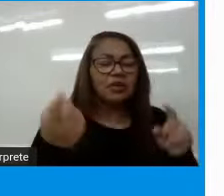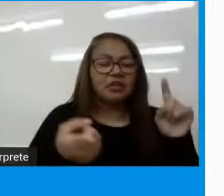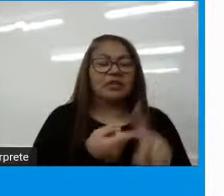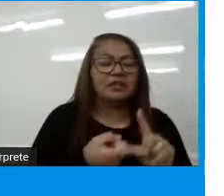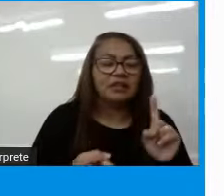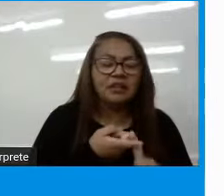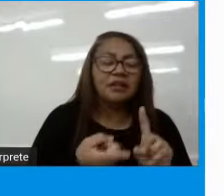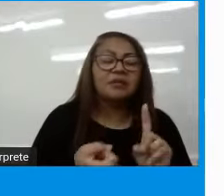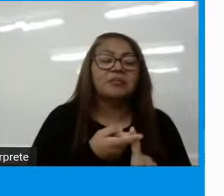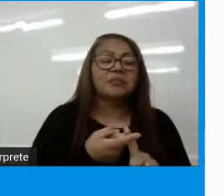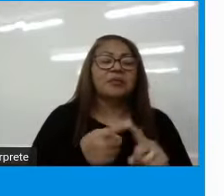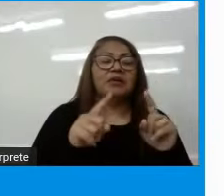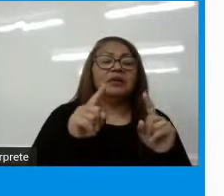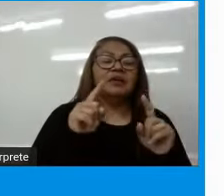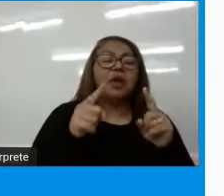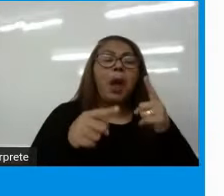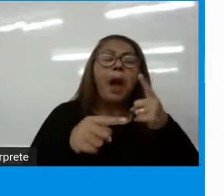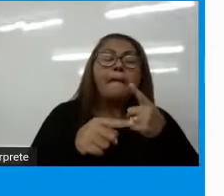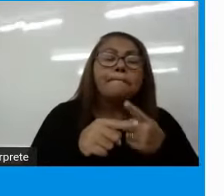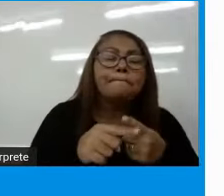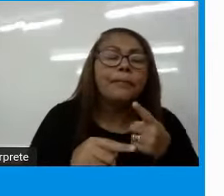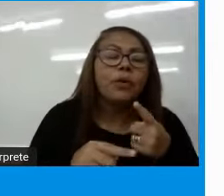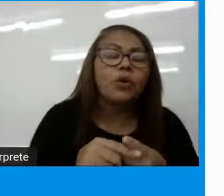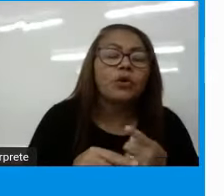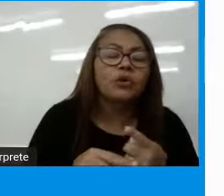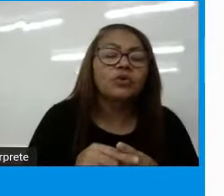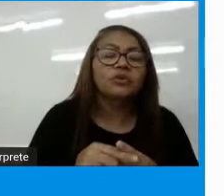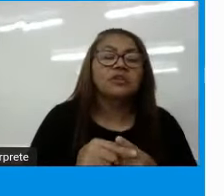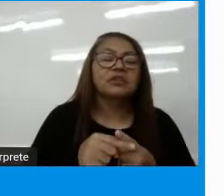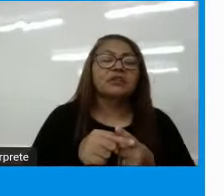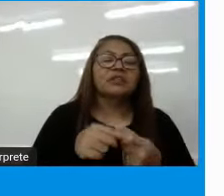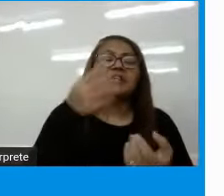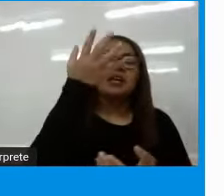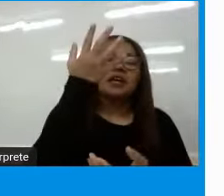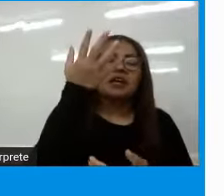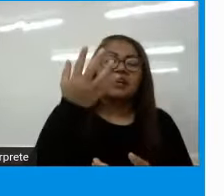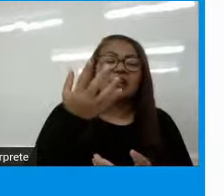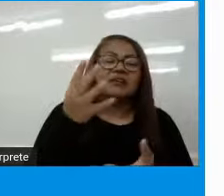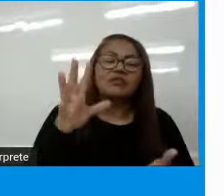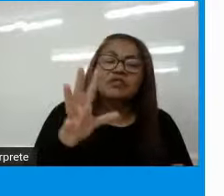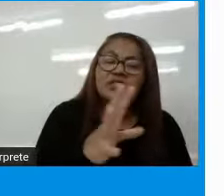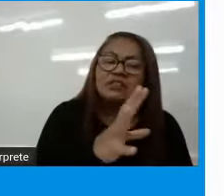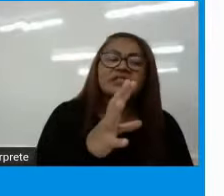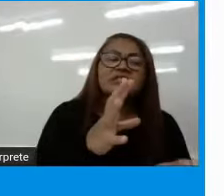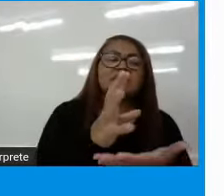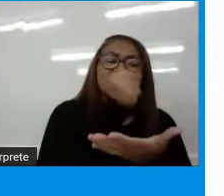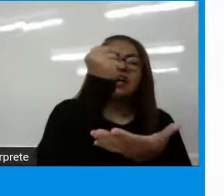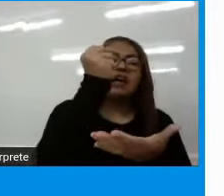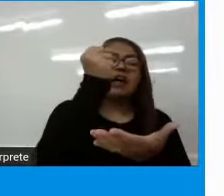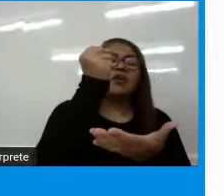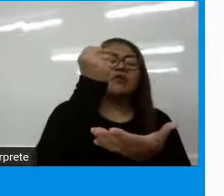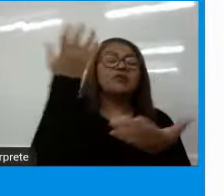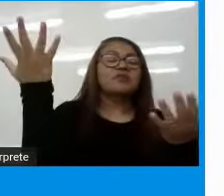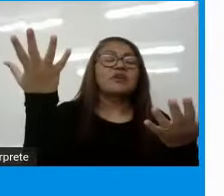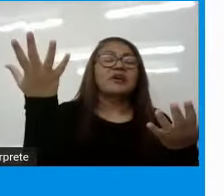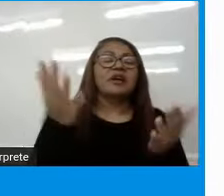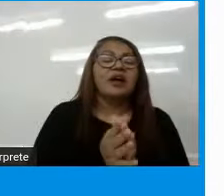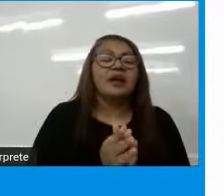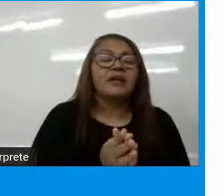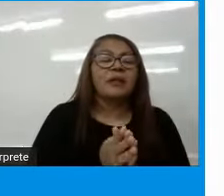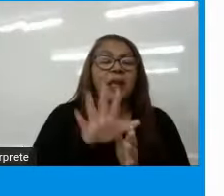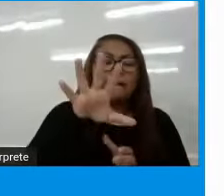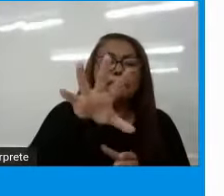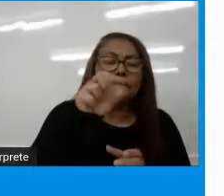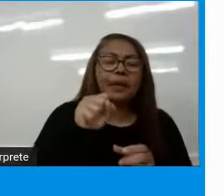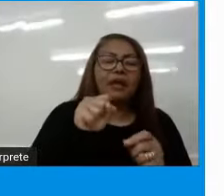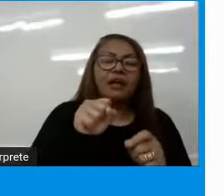o seu vídeo vai ficar sempre lá. Aí, se você tem um canal no YouTube e você bota os vídeos lá dentro, você pega o link